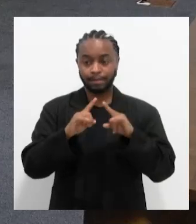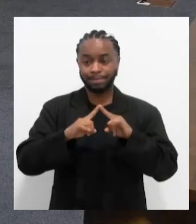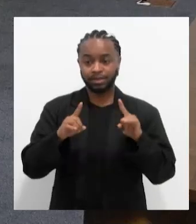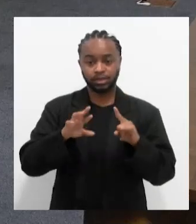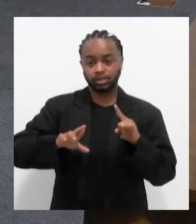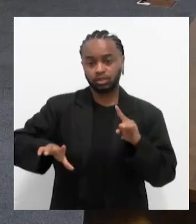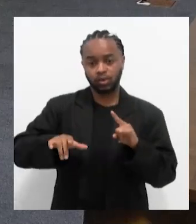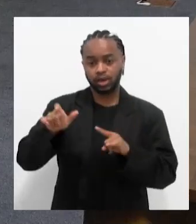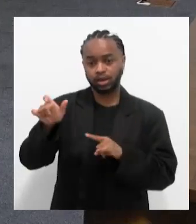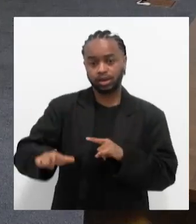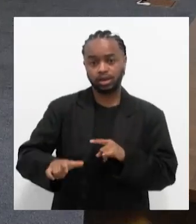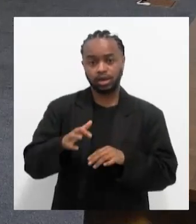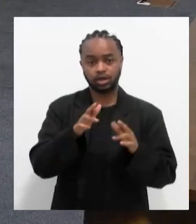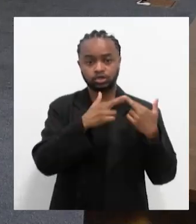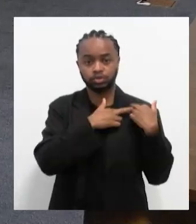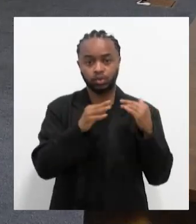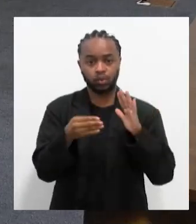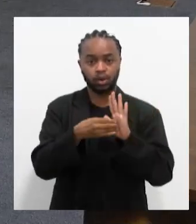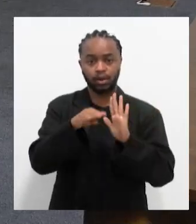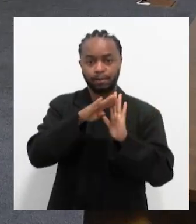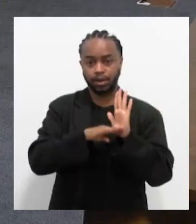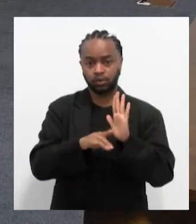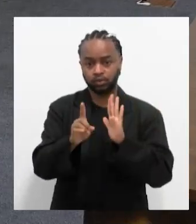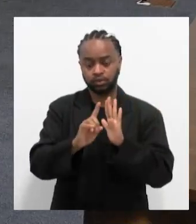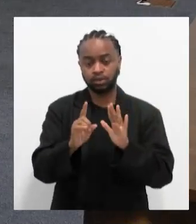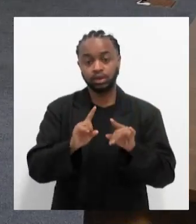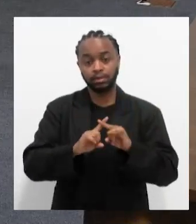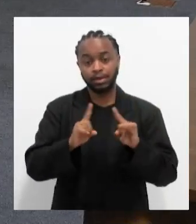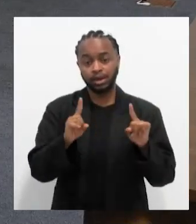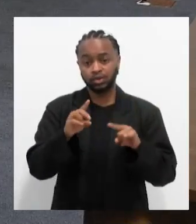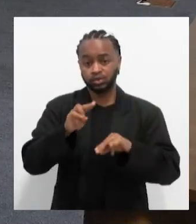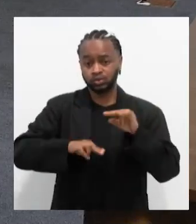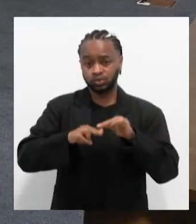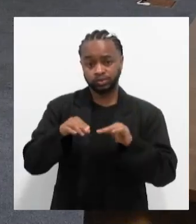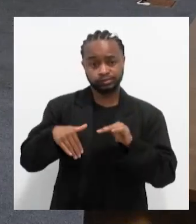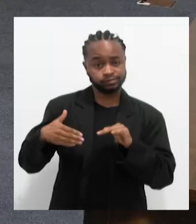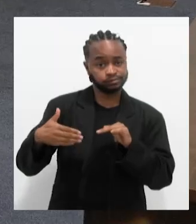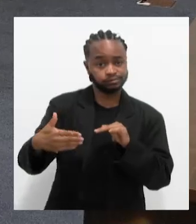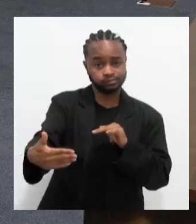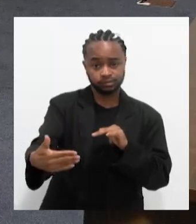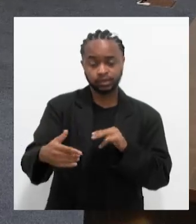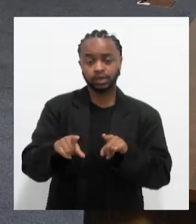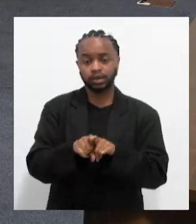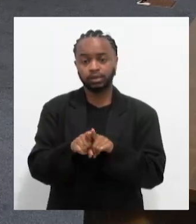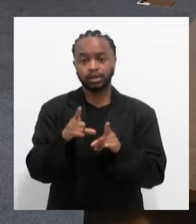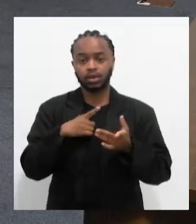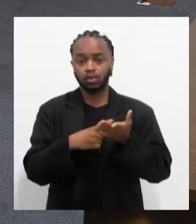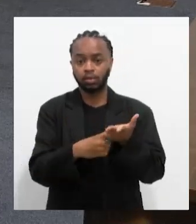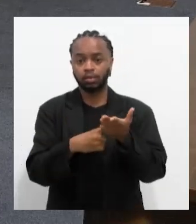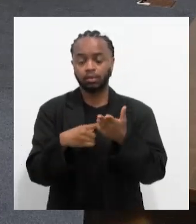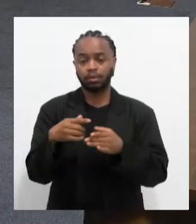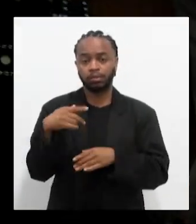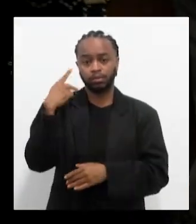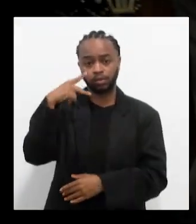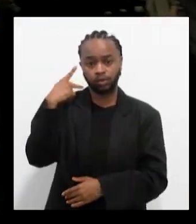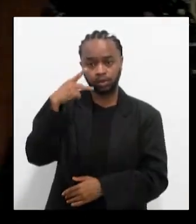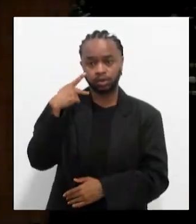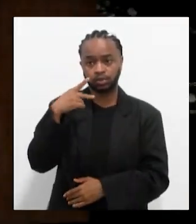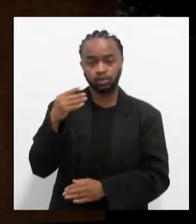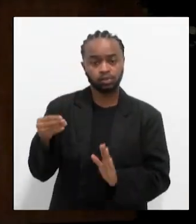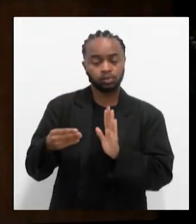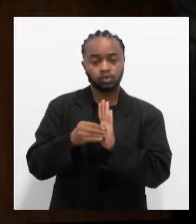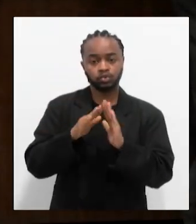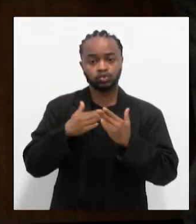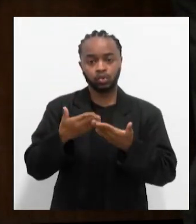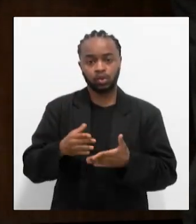cabe a ele colocar isso em pauta. E como junho vai andando e há esse compromisso político firmado no Colégio